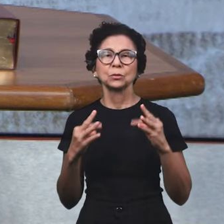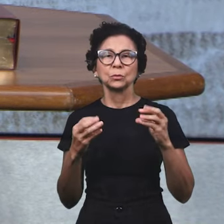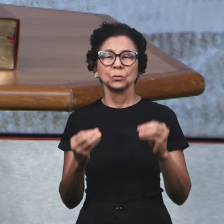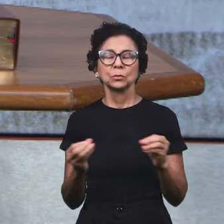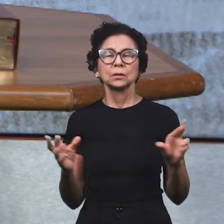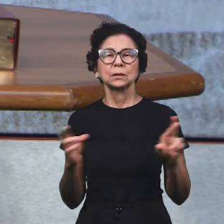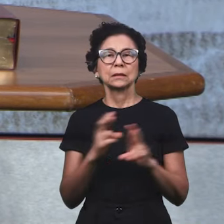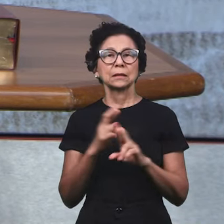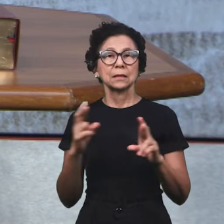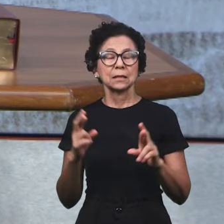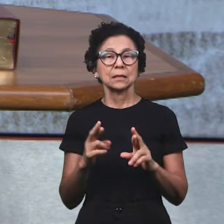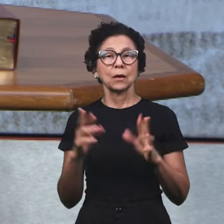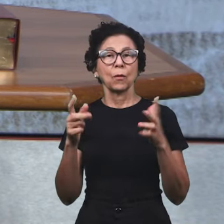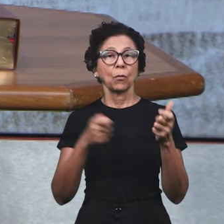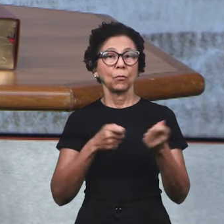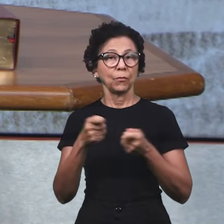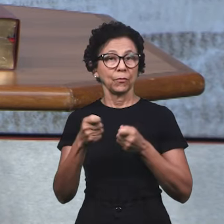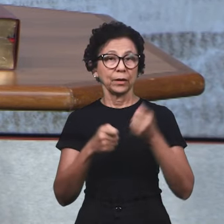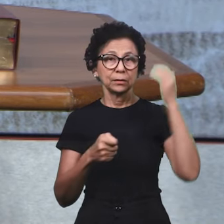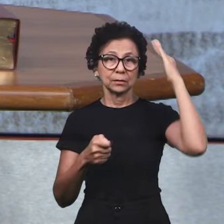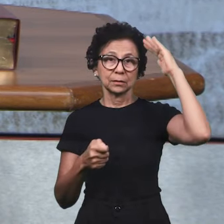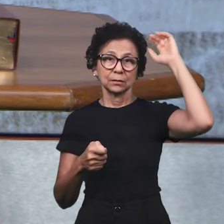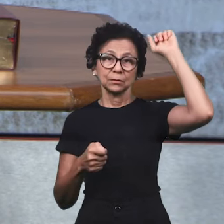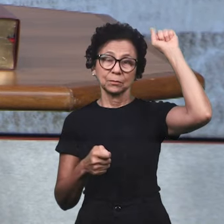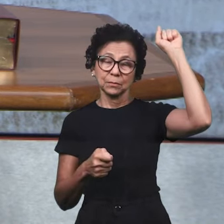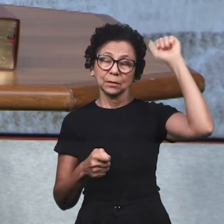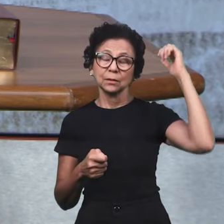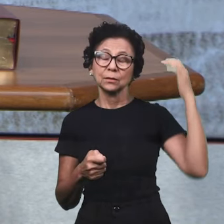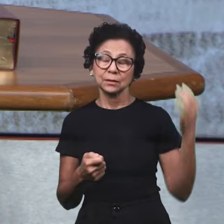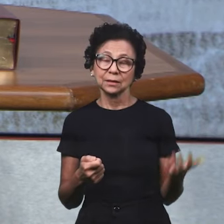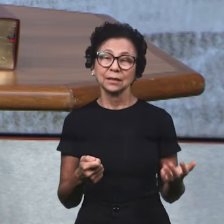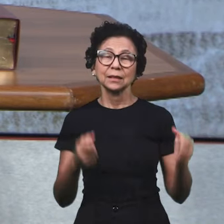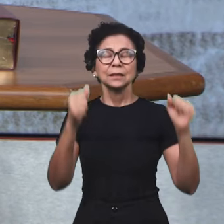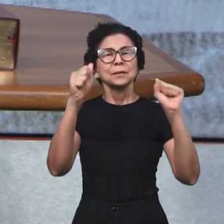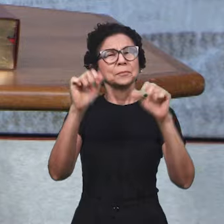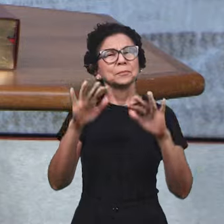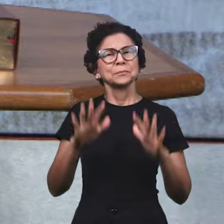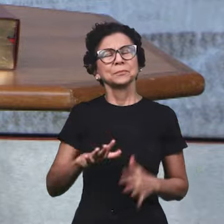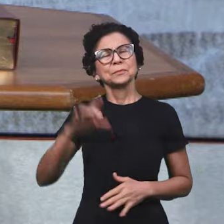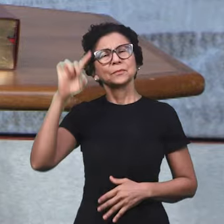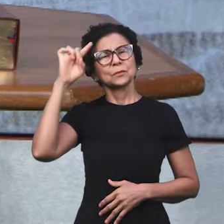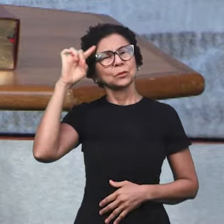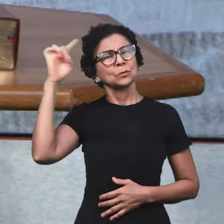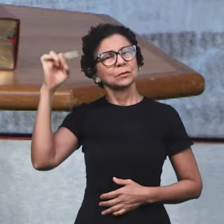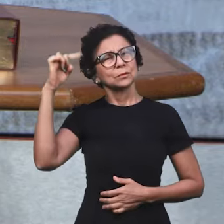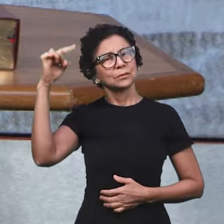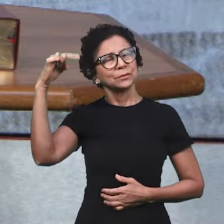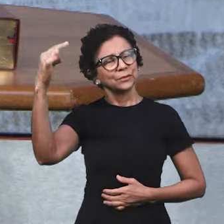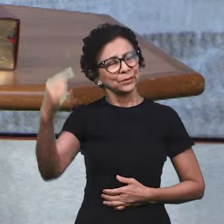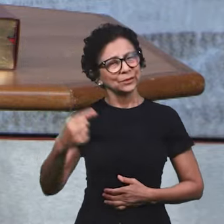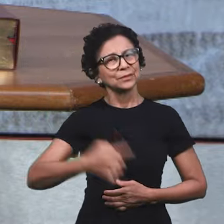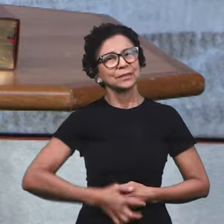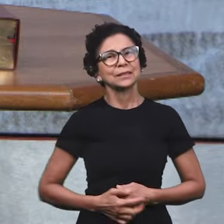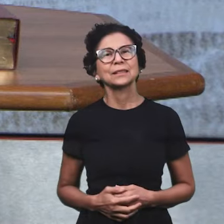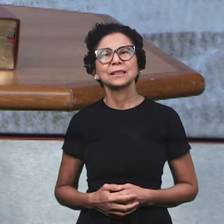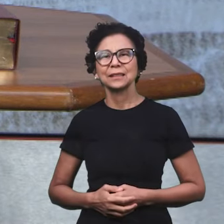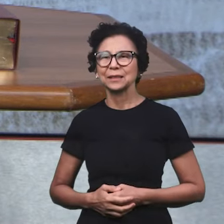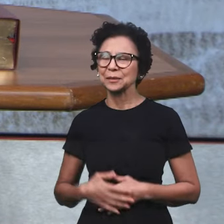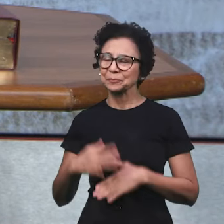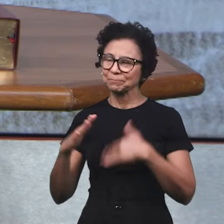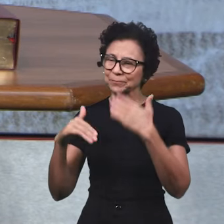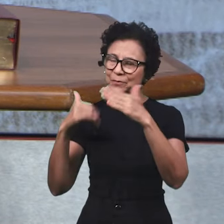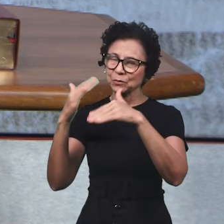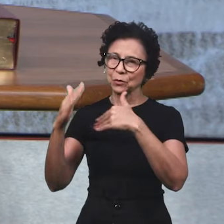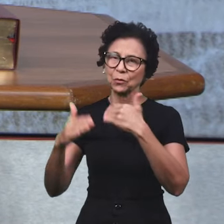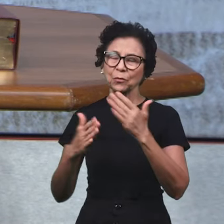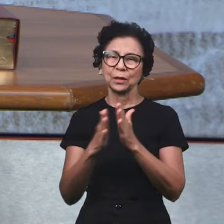nós vamos dar início a essa leitura, uma bênção para nós estarmos dia após dia, né, prosseguindo, progredindo